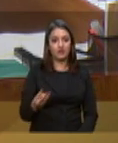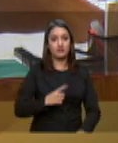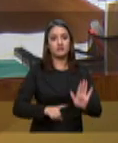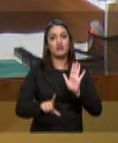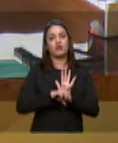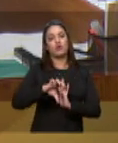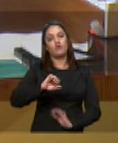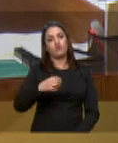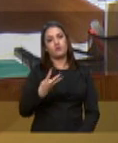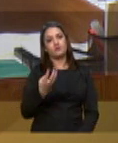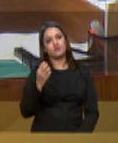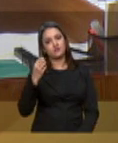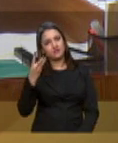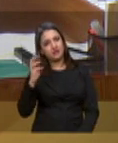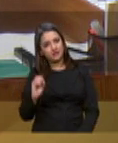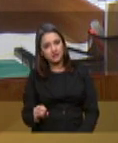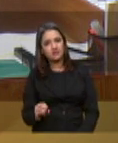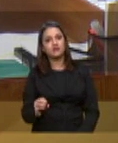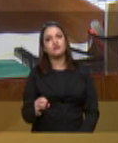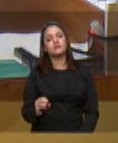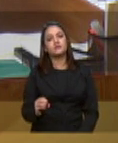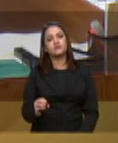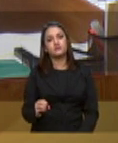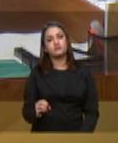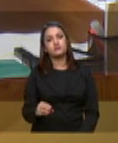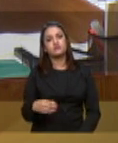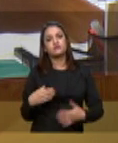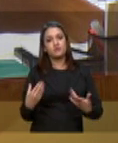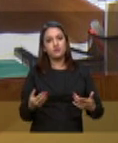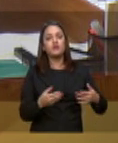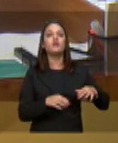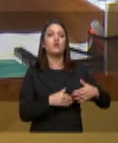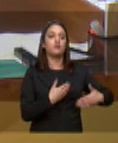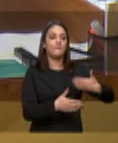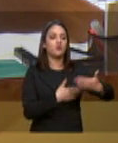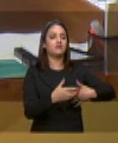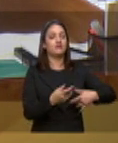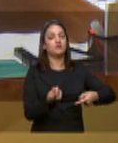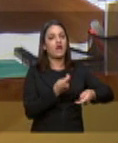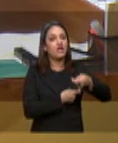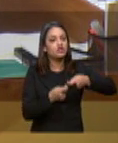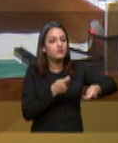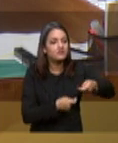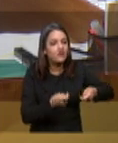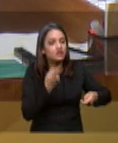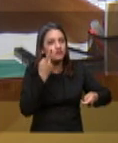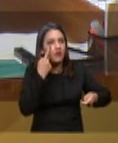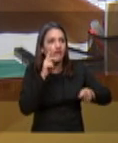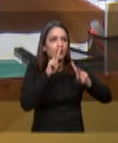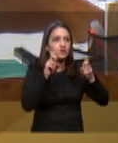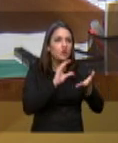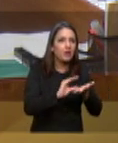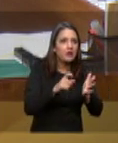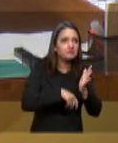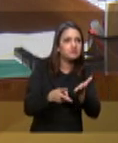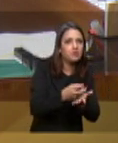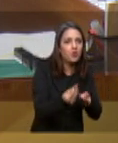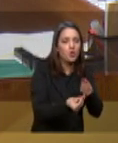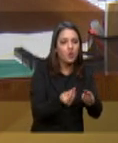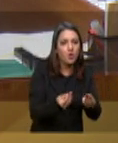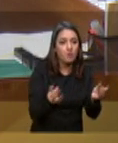de 96, então impugnado, o término do procedimento administrativo de averiguação do crédito tributário importaria também